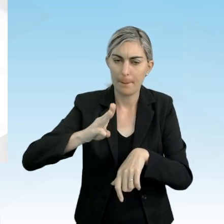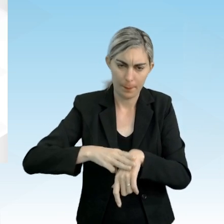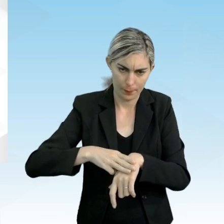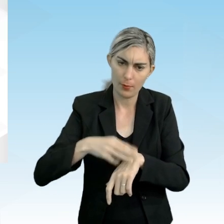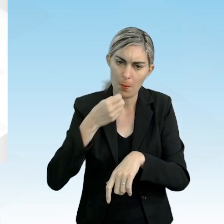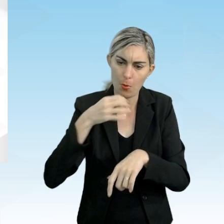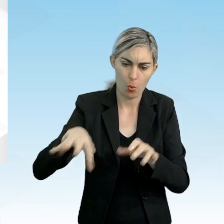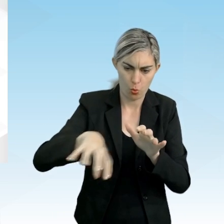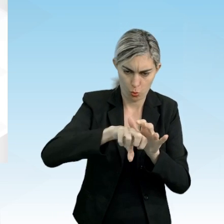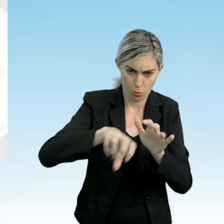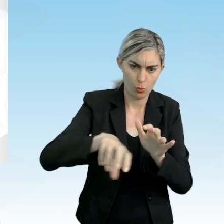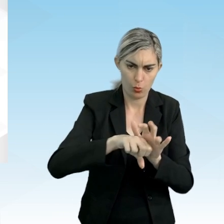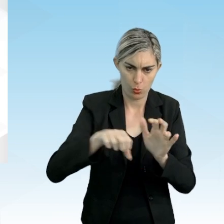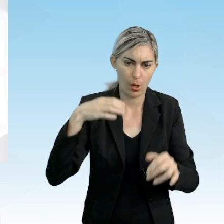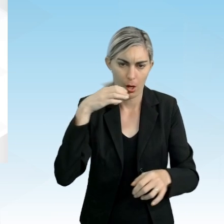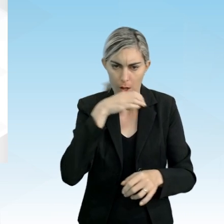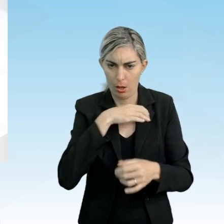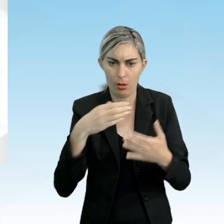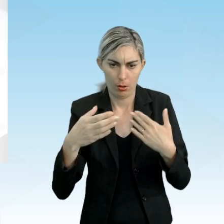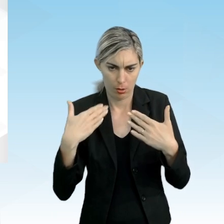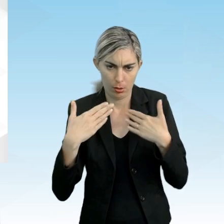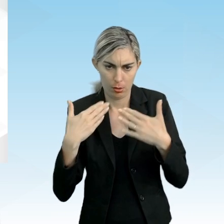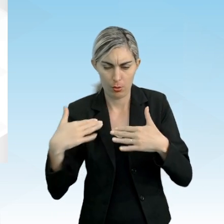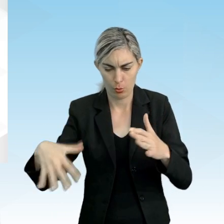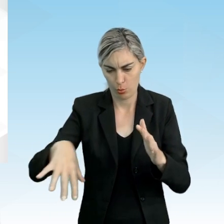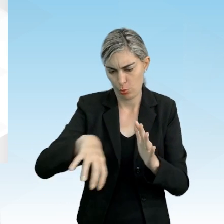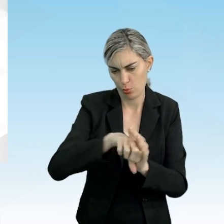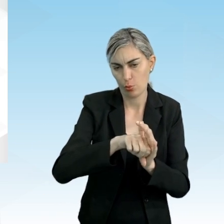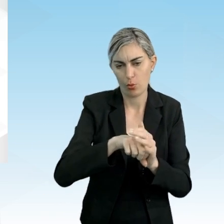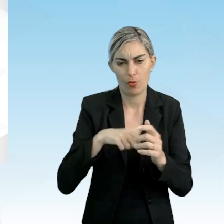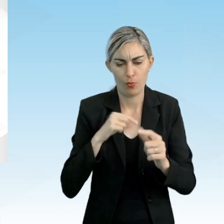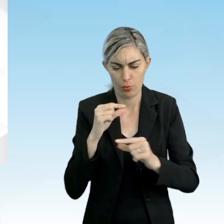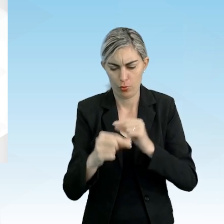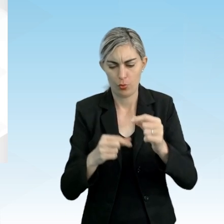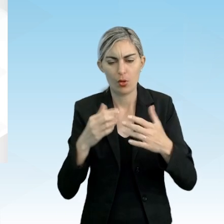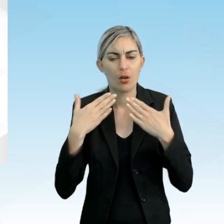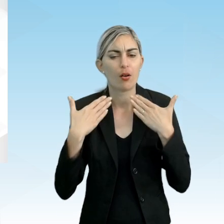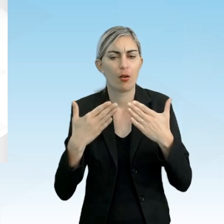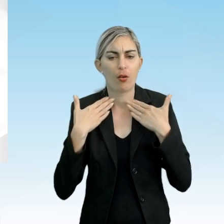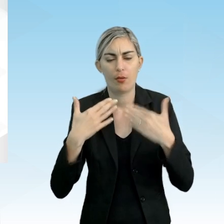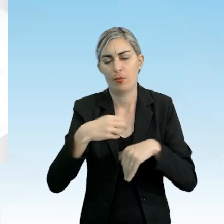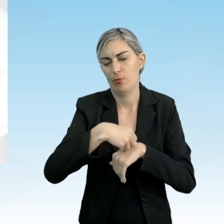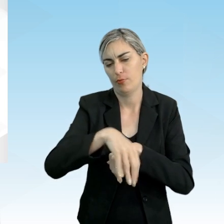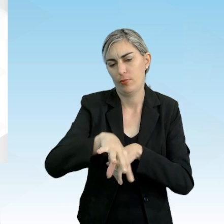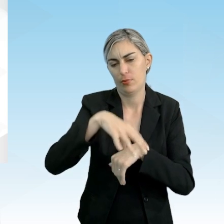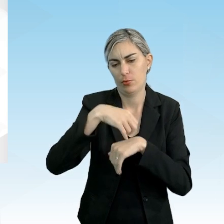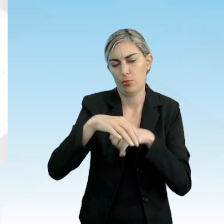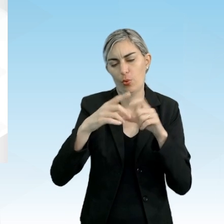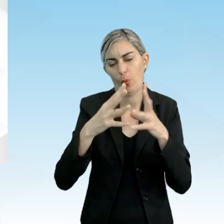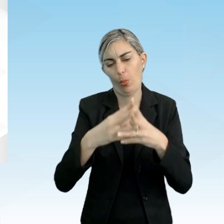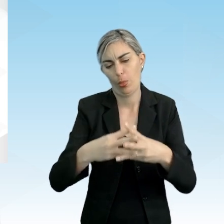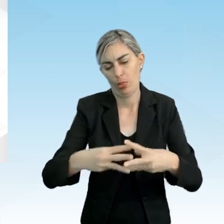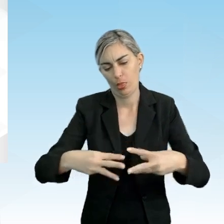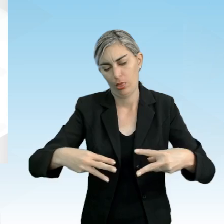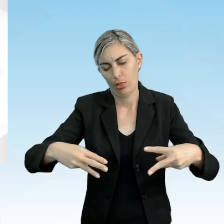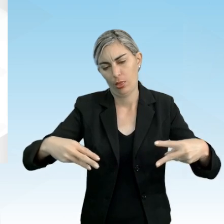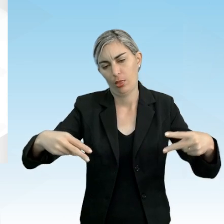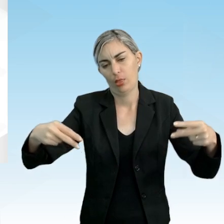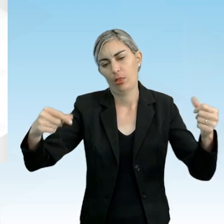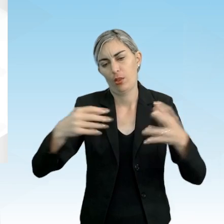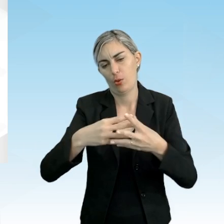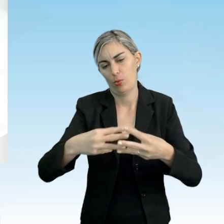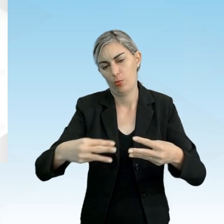ser um bom condutor de calor ele vai ali aos poucos ao calor ele vai transferindo e vai derretendo essa